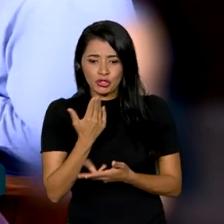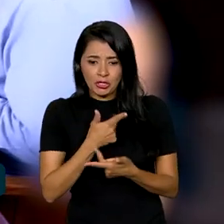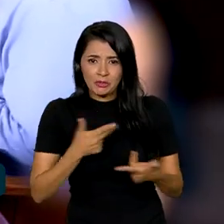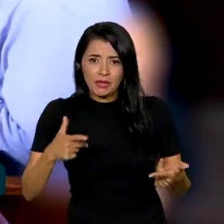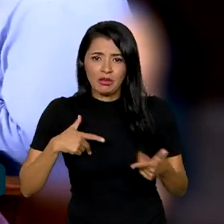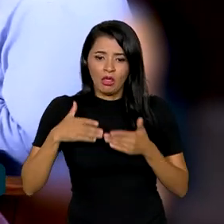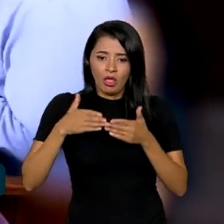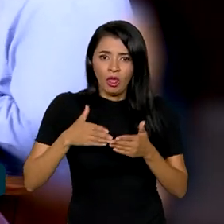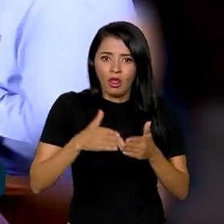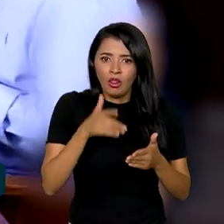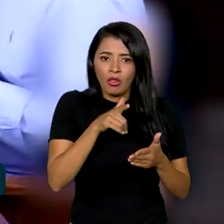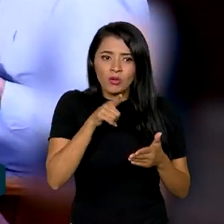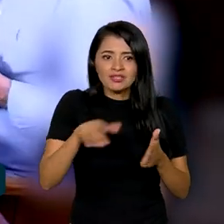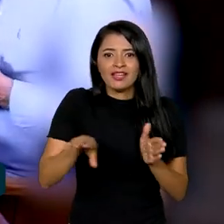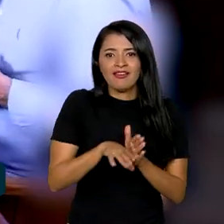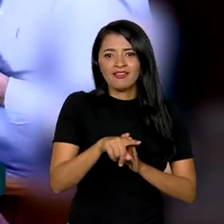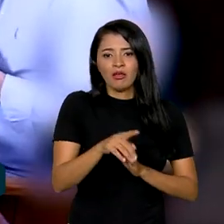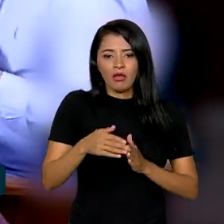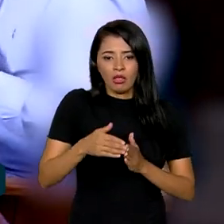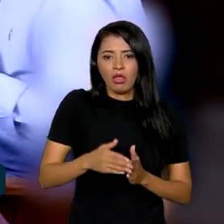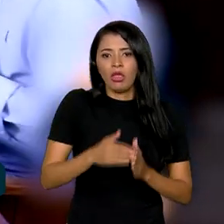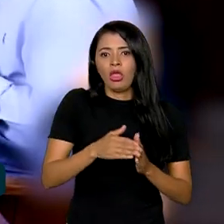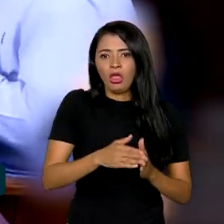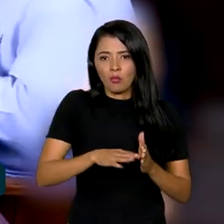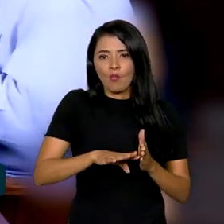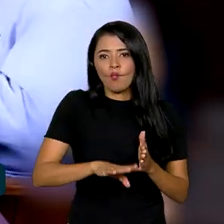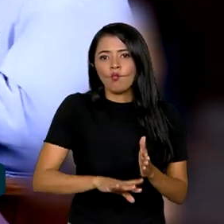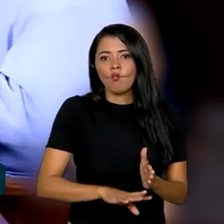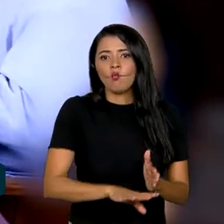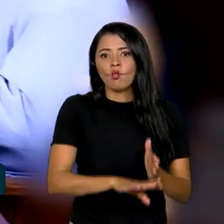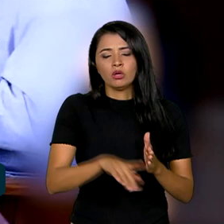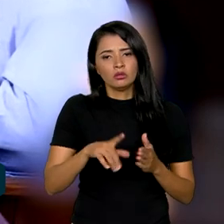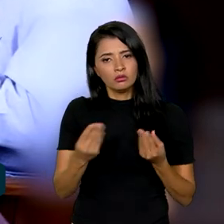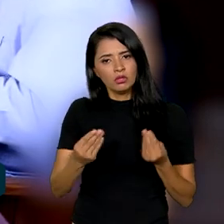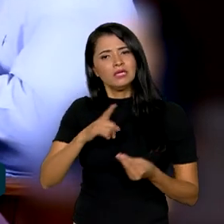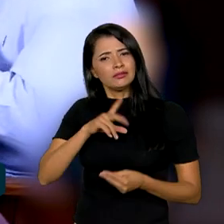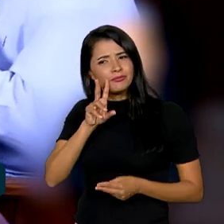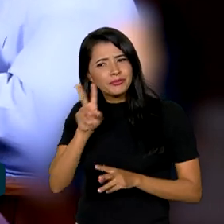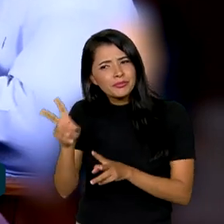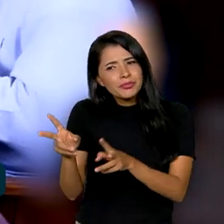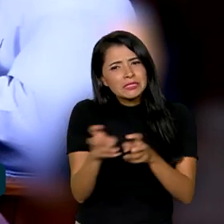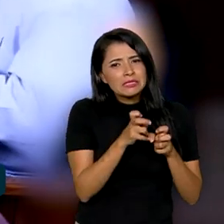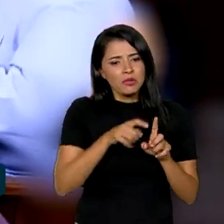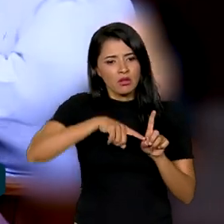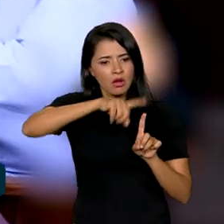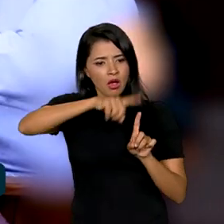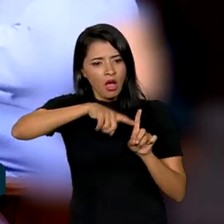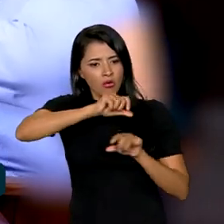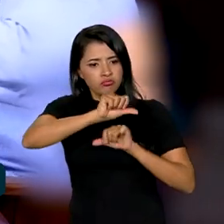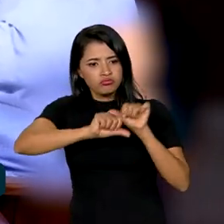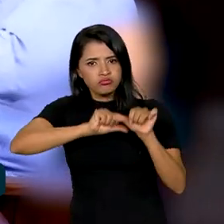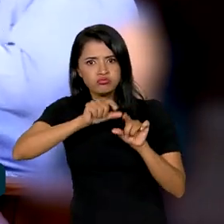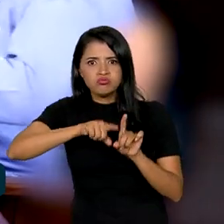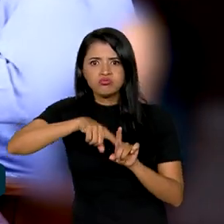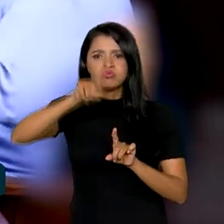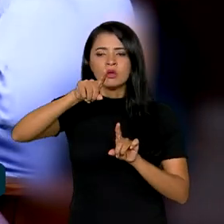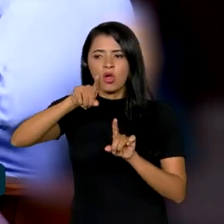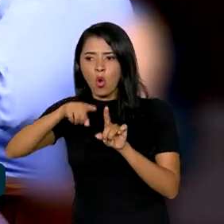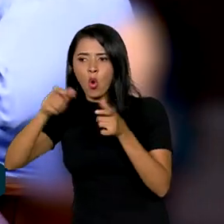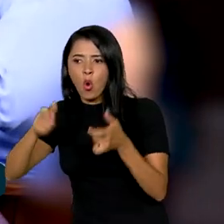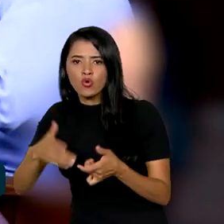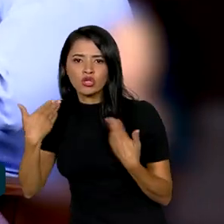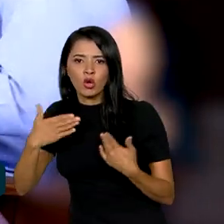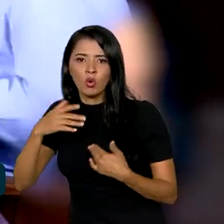barco não consegue chegar lá. Ou seja, a gente tem visto a temperatura mudar. Faz frio aonde só